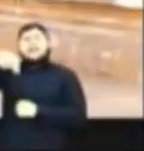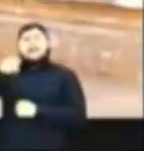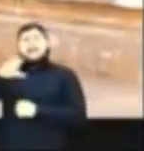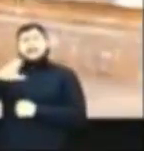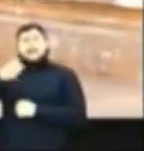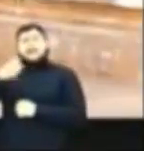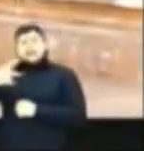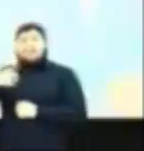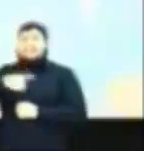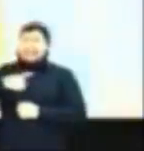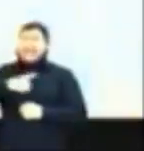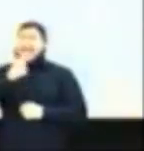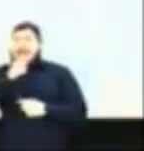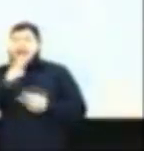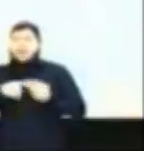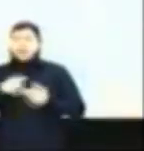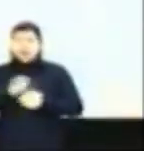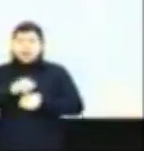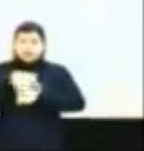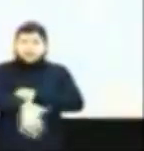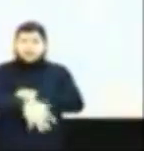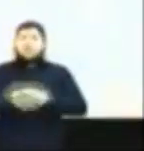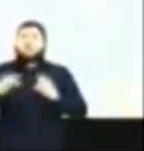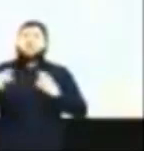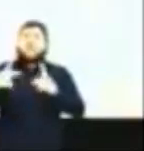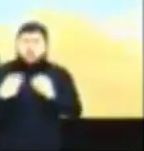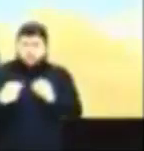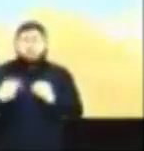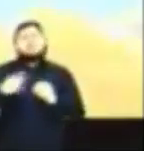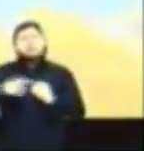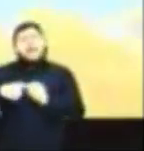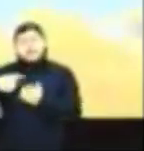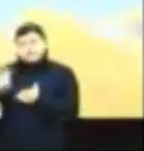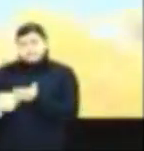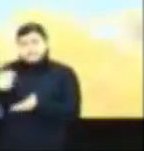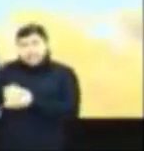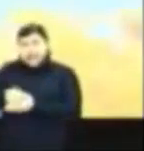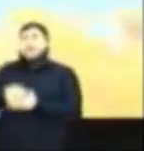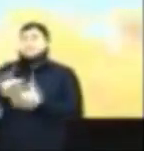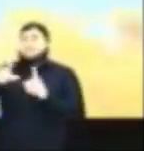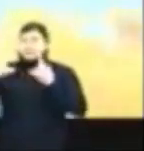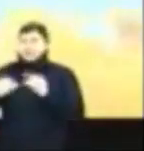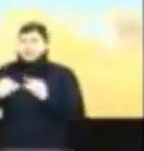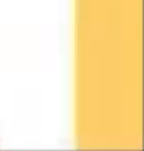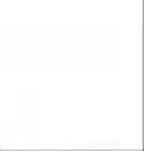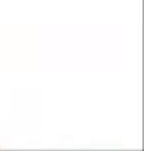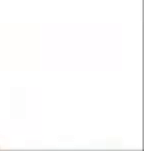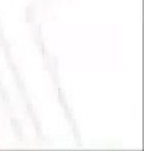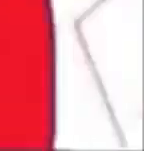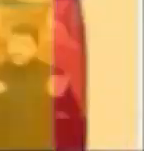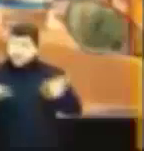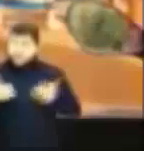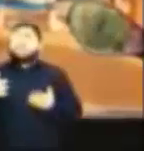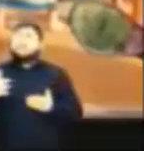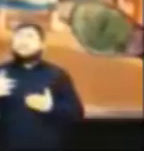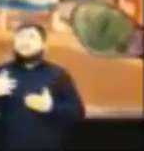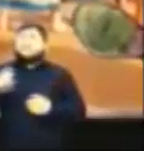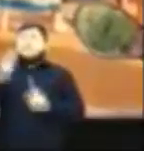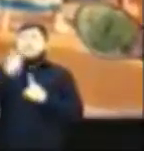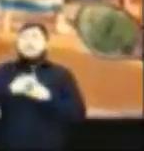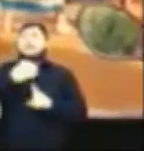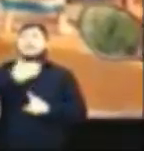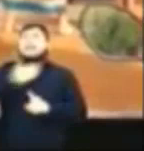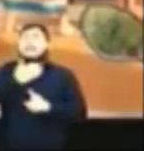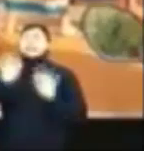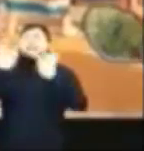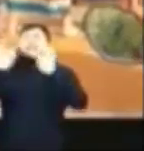Sanecap para que tenhamos água e esgoto para todos e uma conta de água com valor menor. 13! Agora em dezembro,